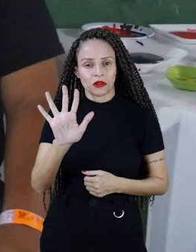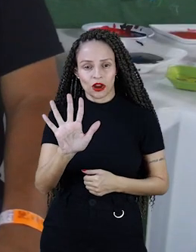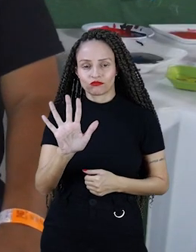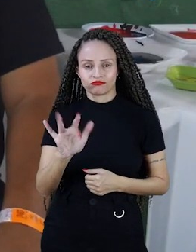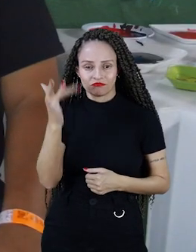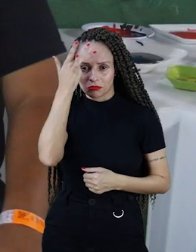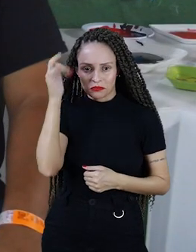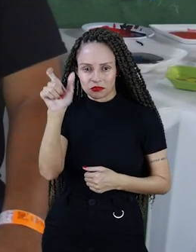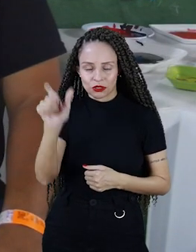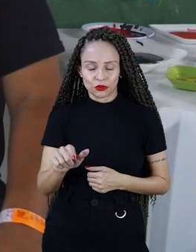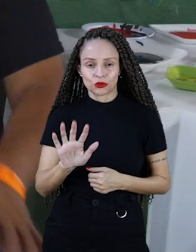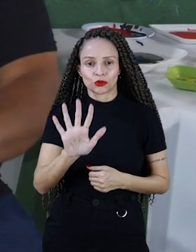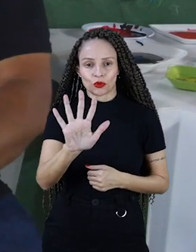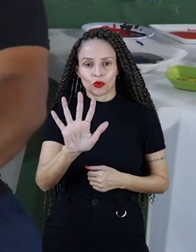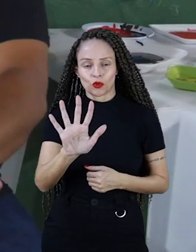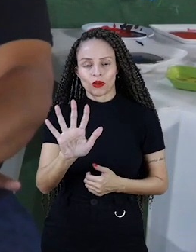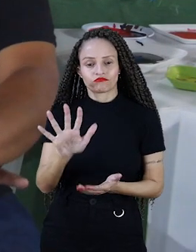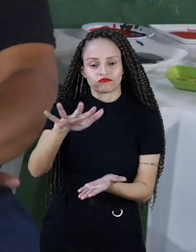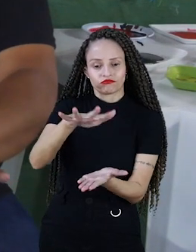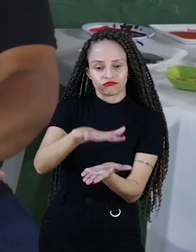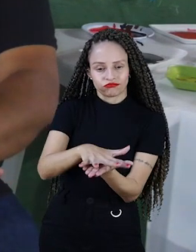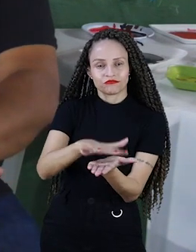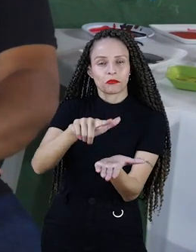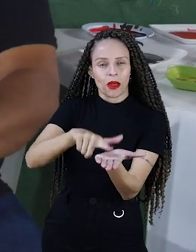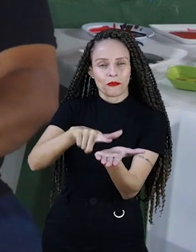de alguém e colocamos no papel,